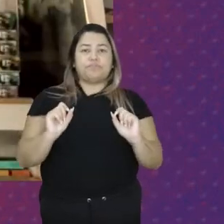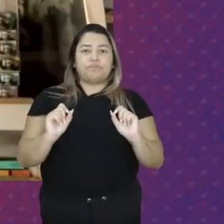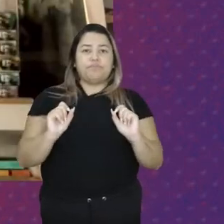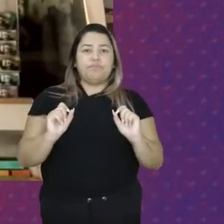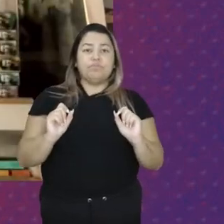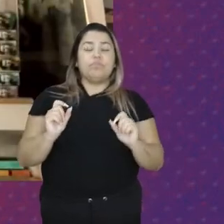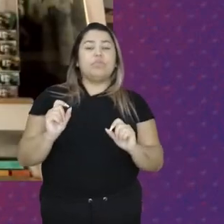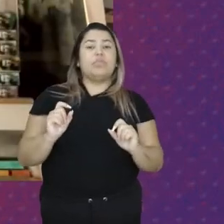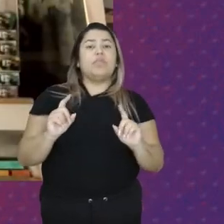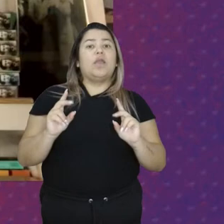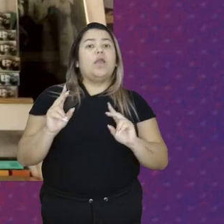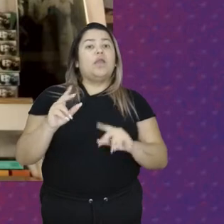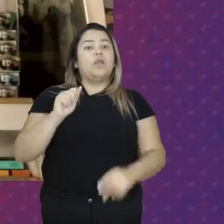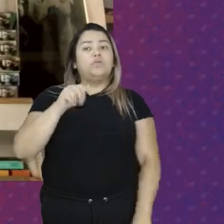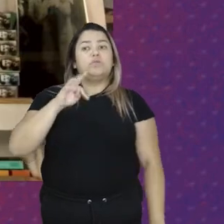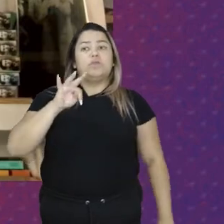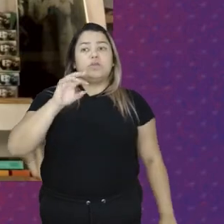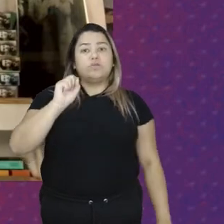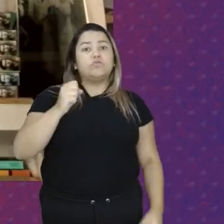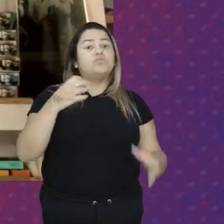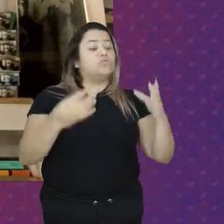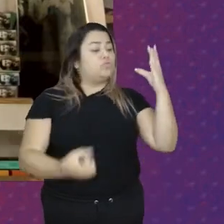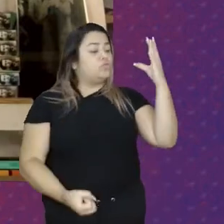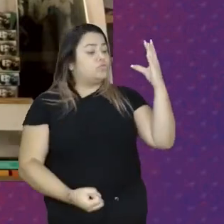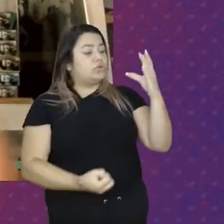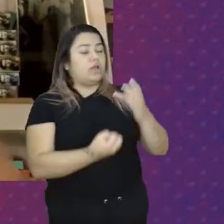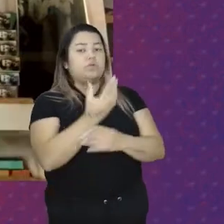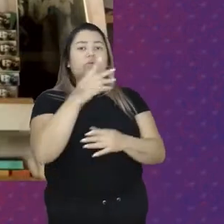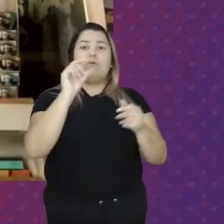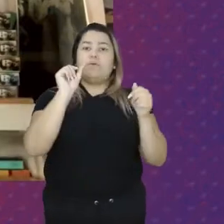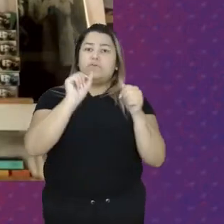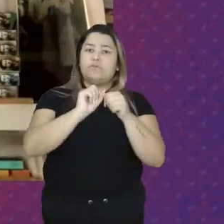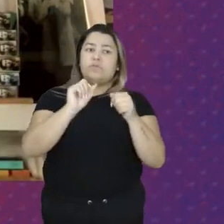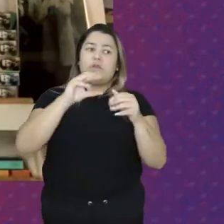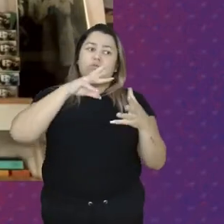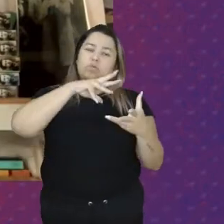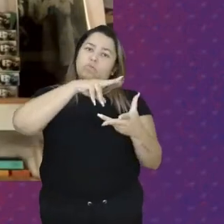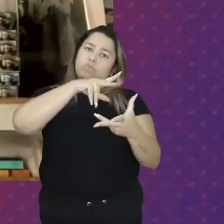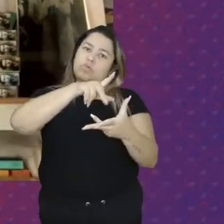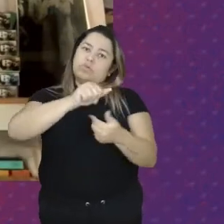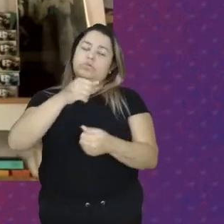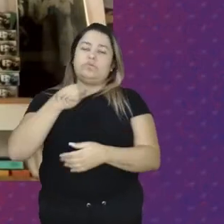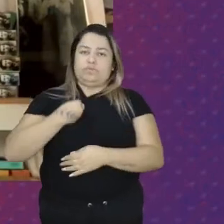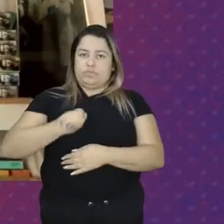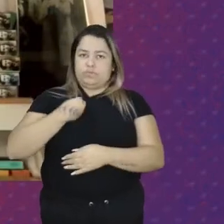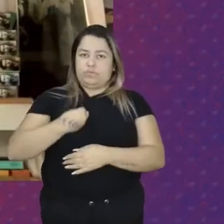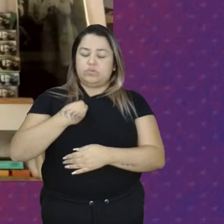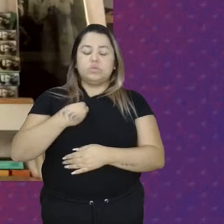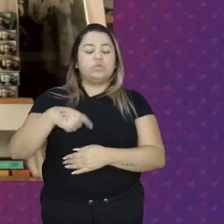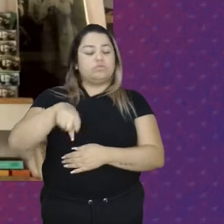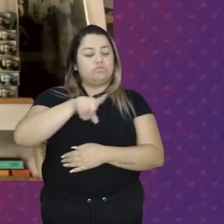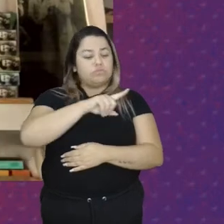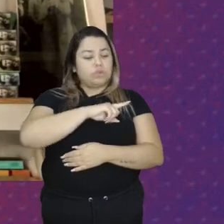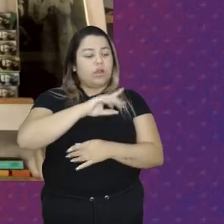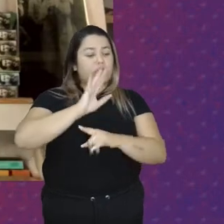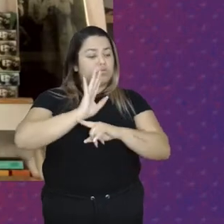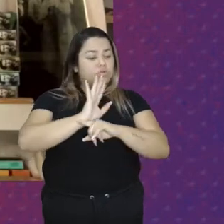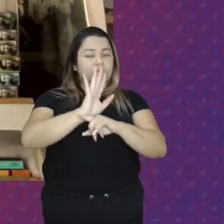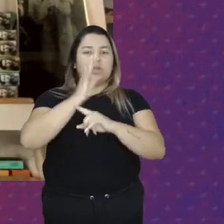os artistas, que os criadores fizeram do mundo que nós vivemos. Isso nos ajuda a entendê-lo e